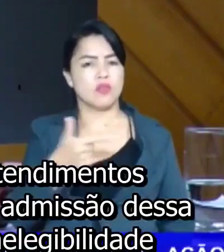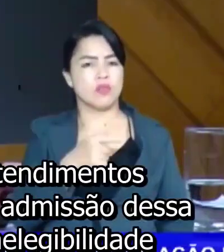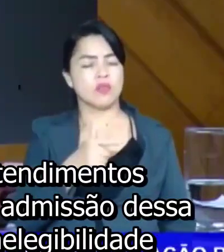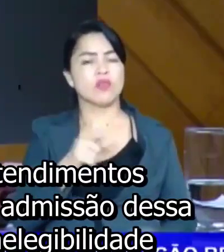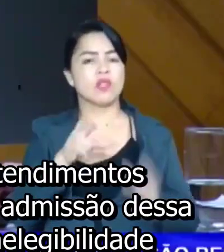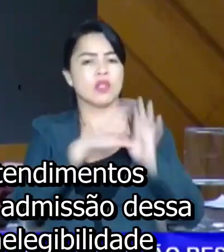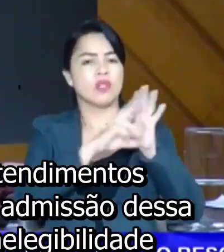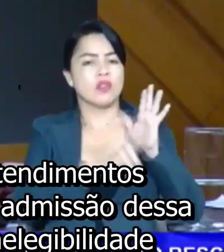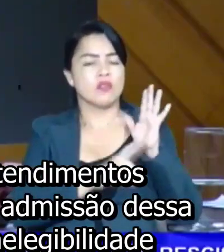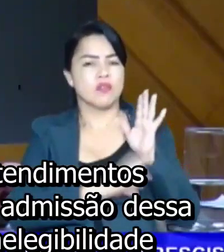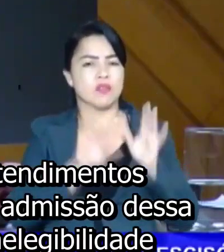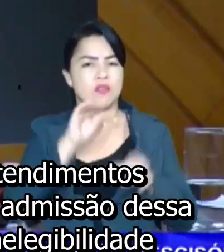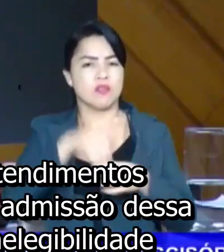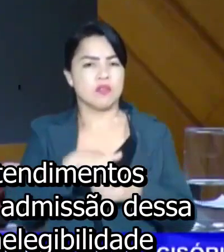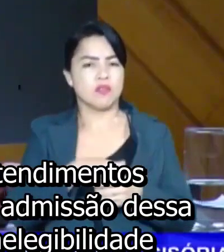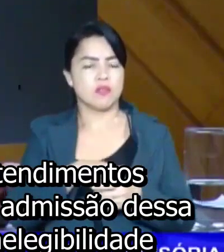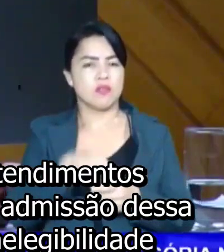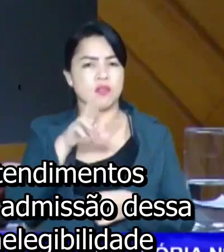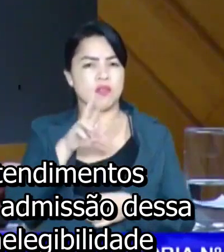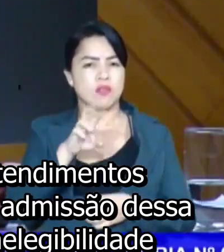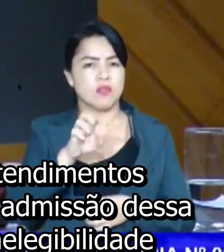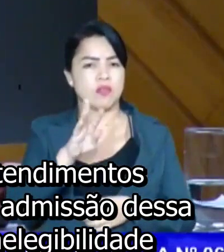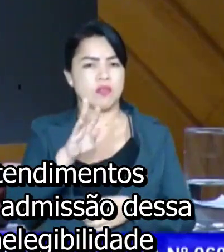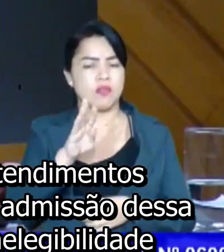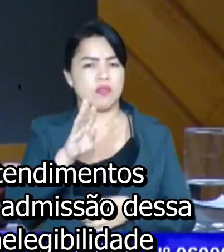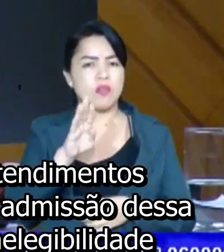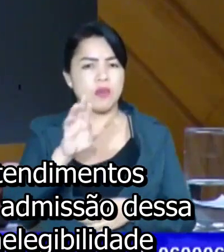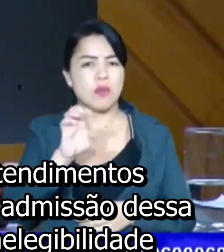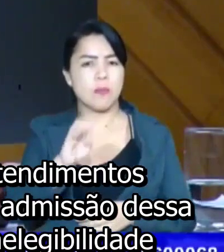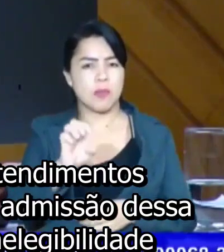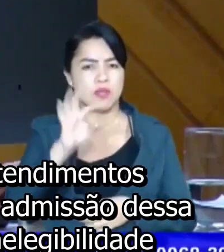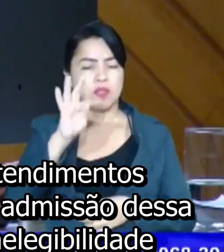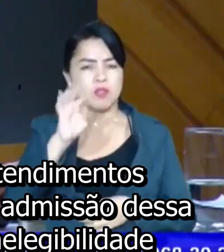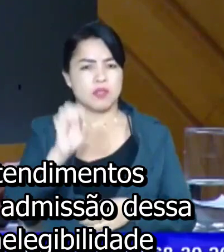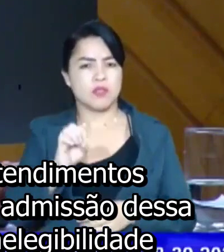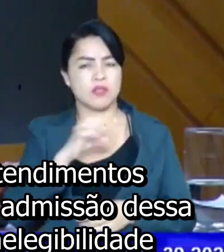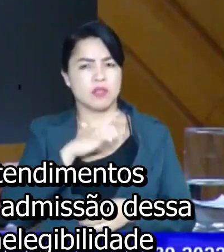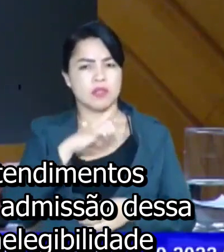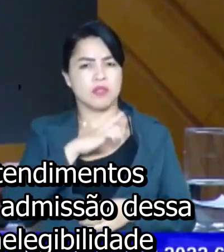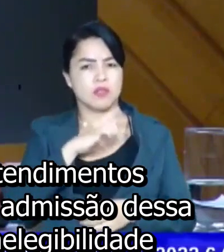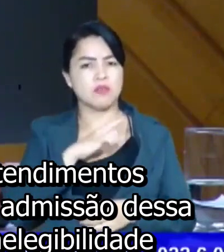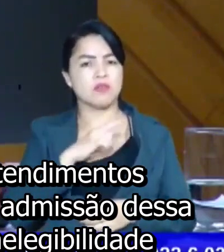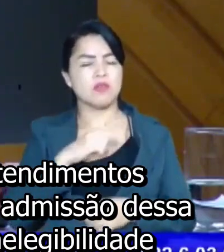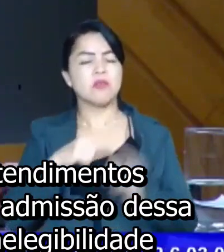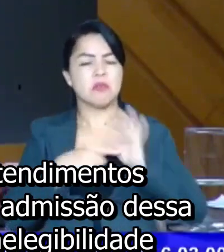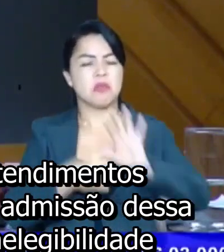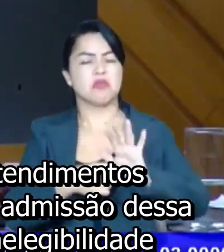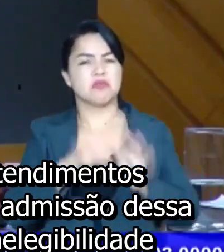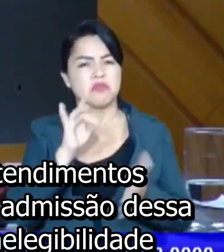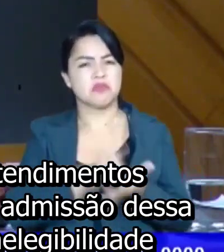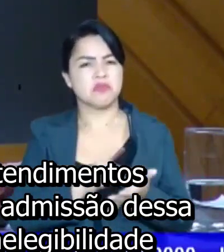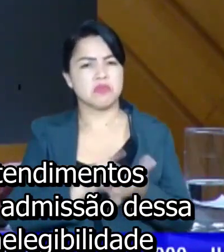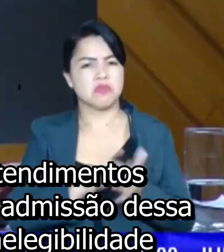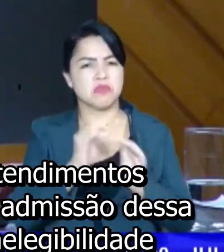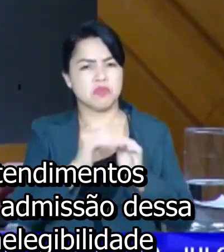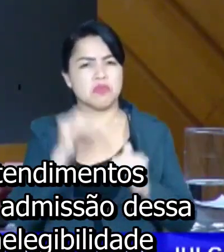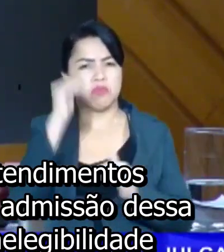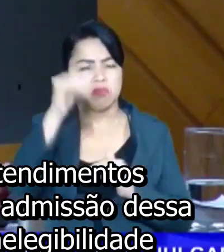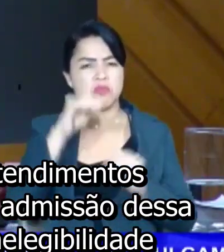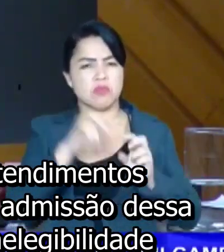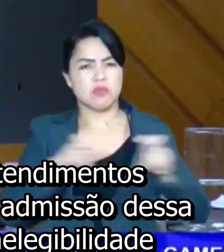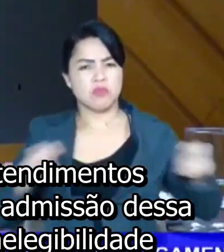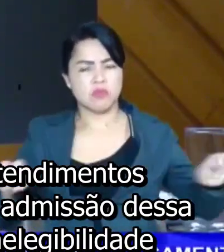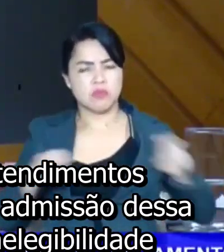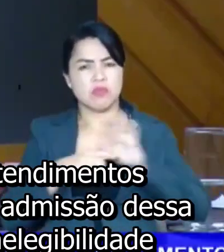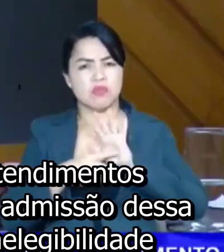O verbete sumular tão somente reafirma reiterados entendimentos consolidados pela Corte Superior, no sentido de restringir